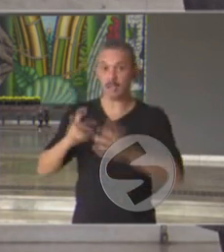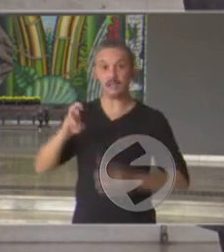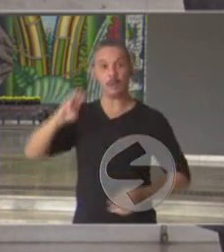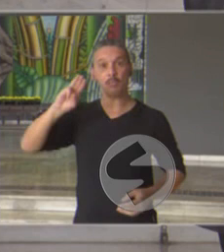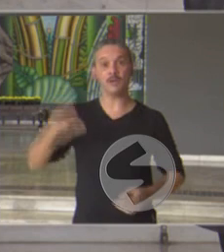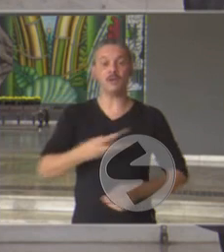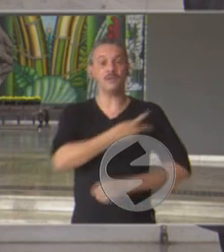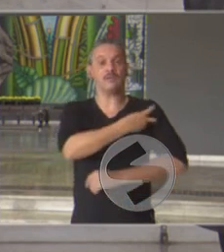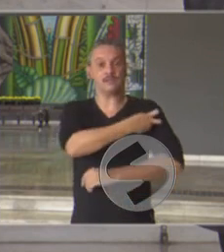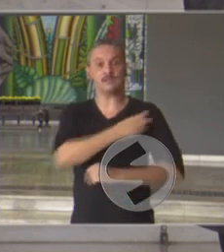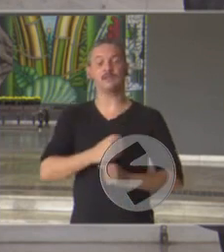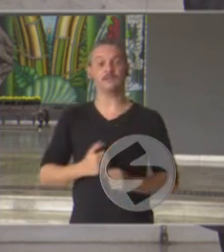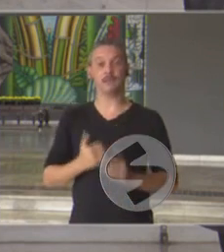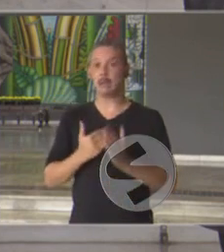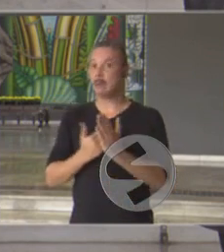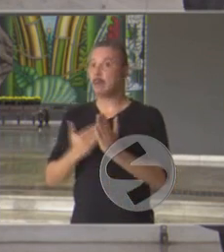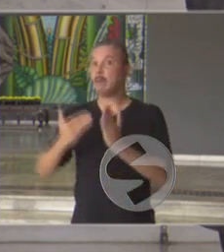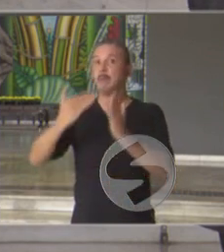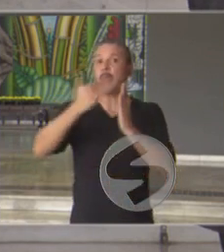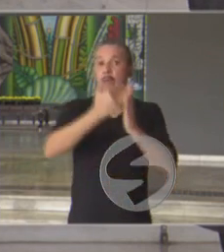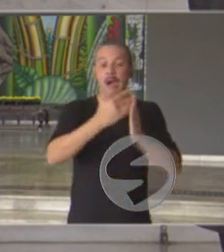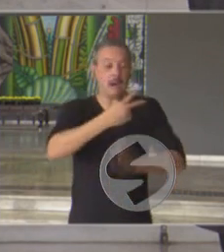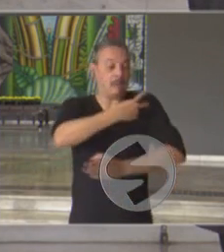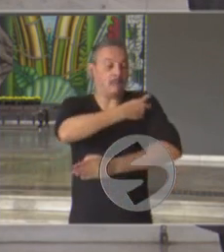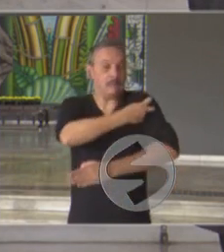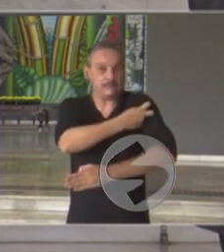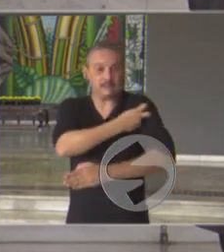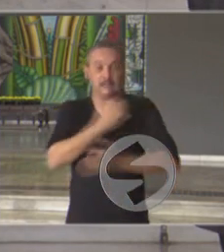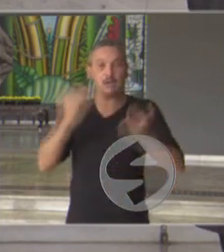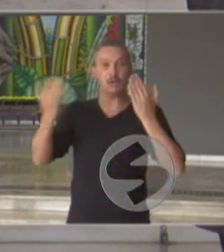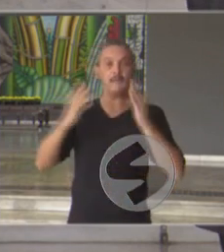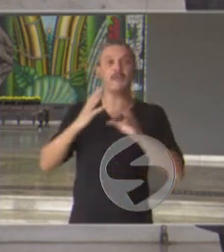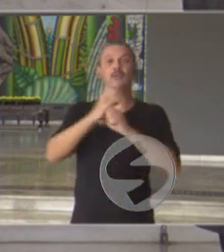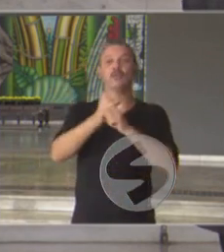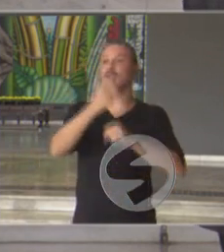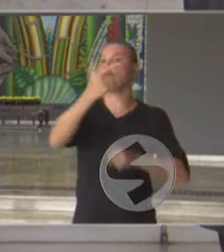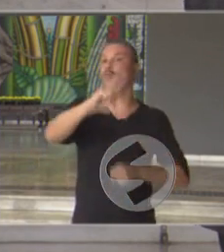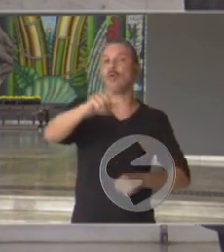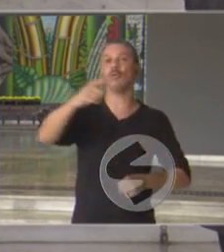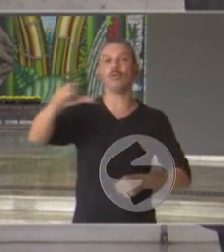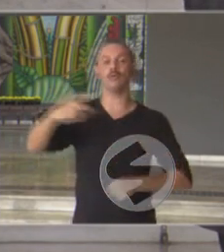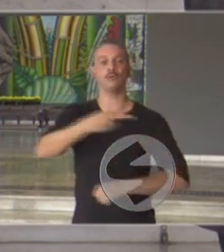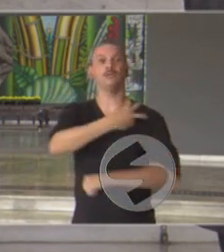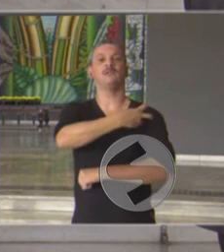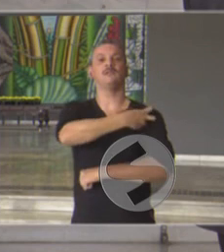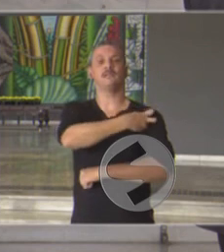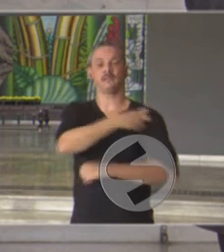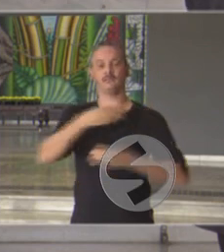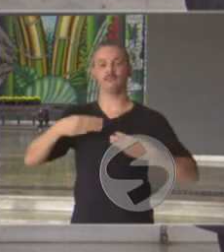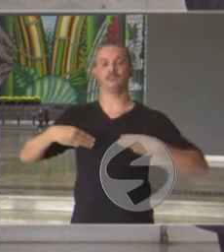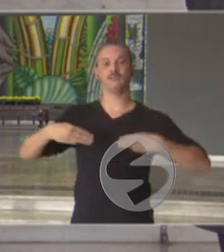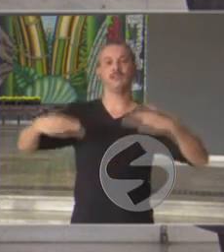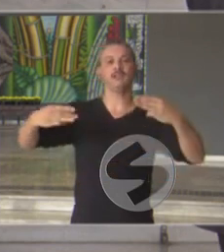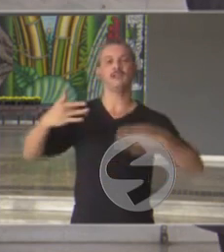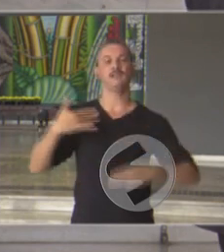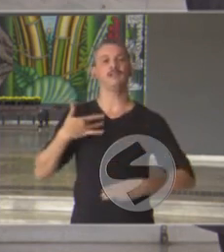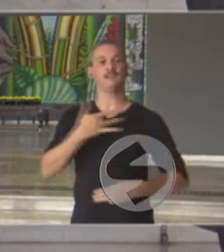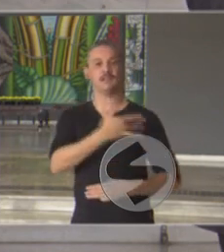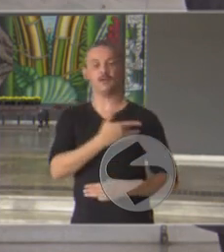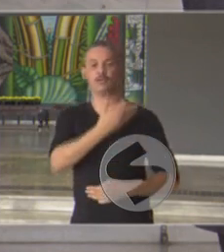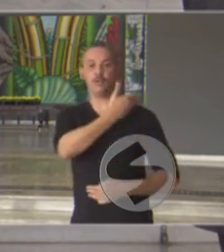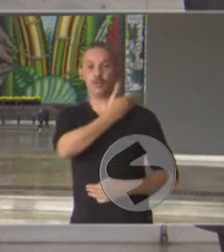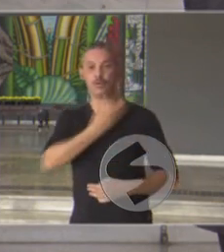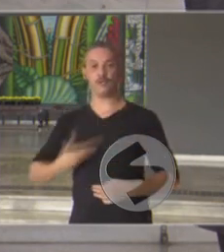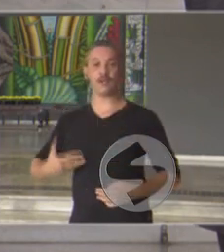É mais do que a totalidade de qualquer outra vacina que o Ministério da Saúde, do governo federal,